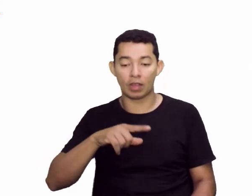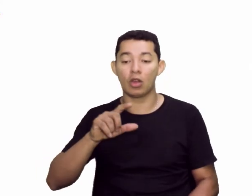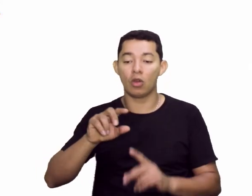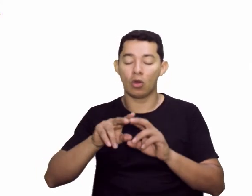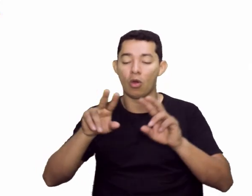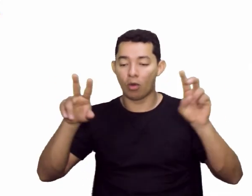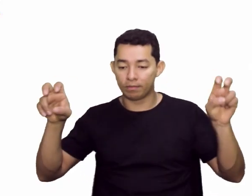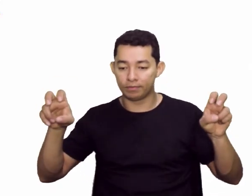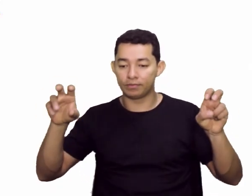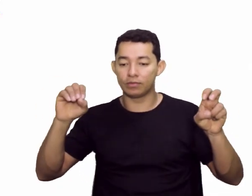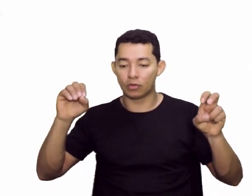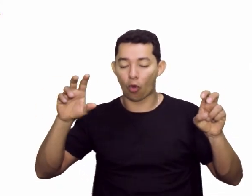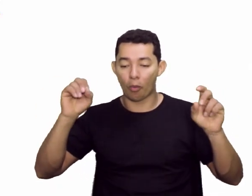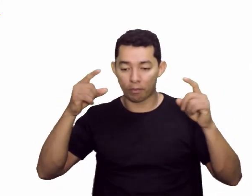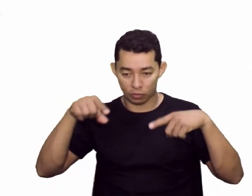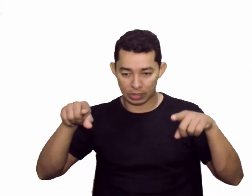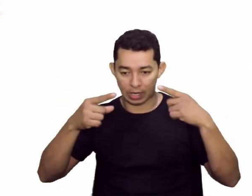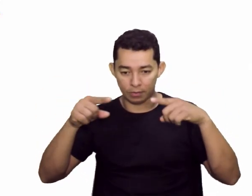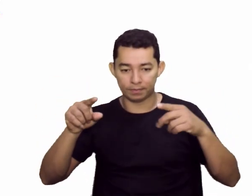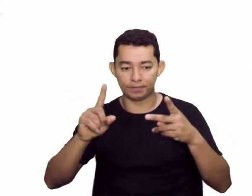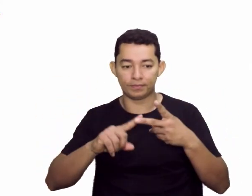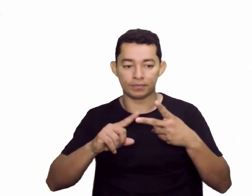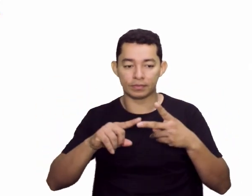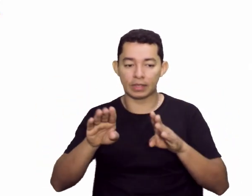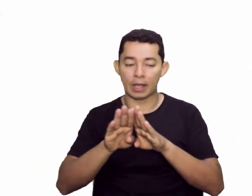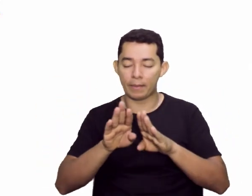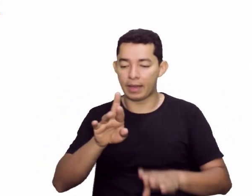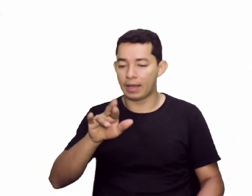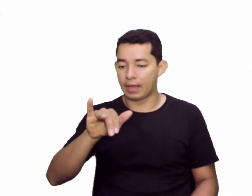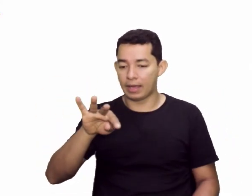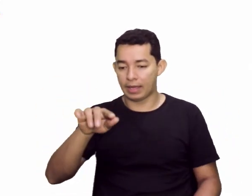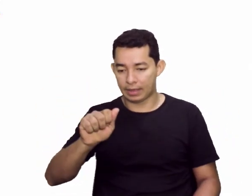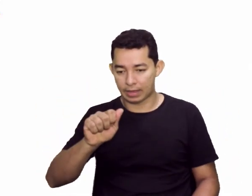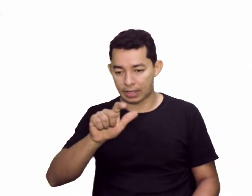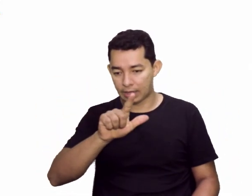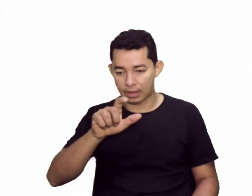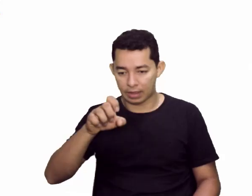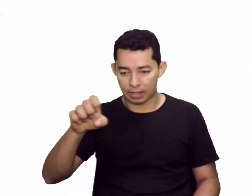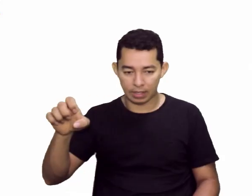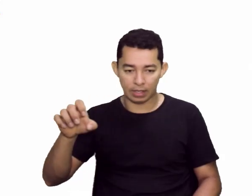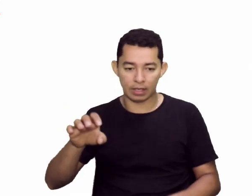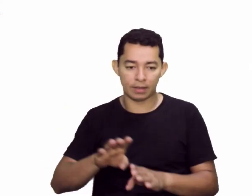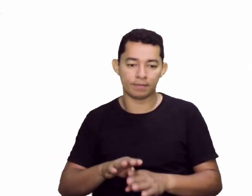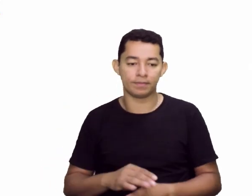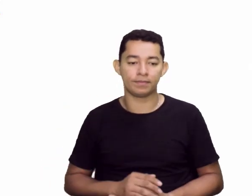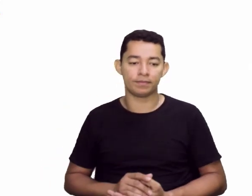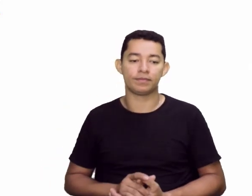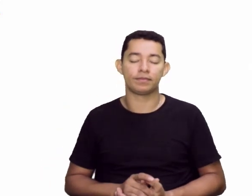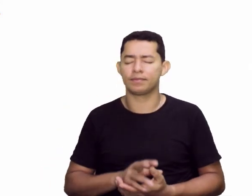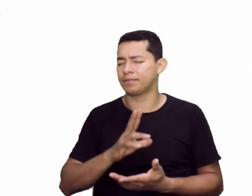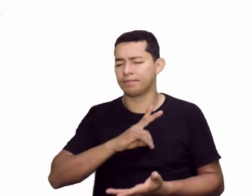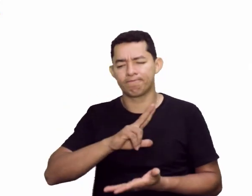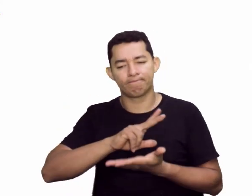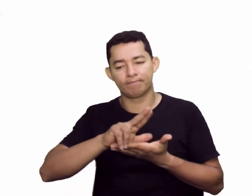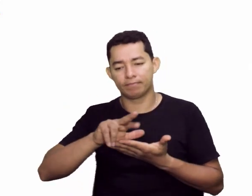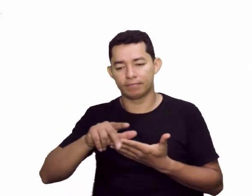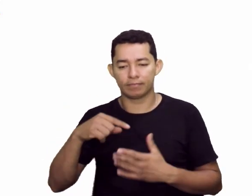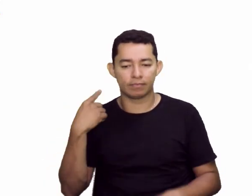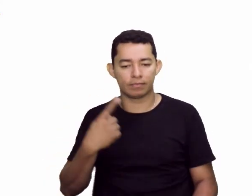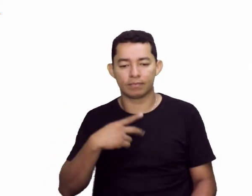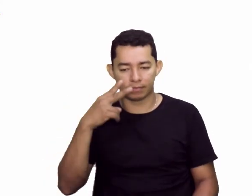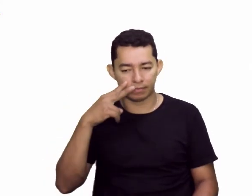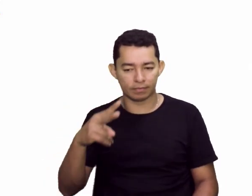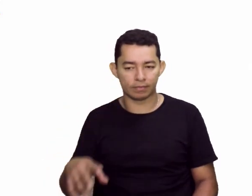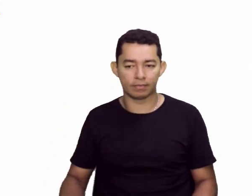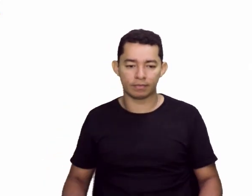também, uma autobiografia igual da Cher. E aí vai, tá, gente? Tem muita coisa para a gente ver aí,